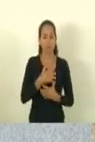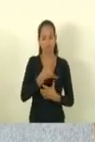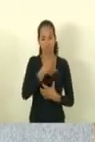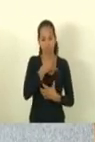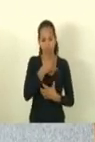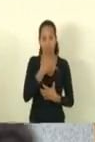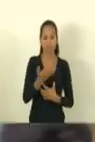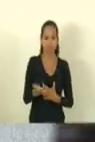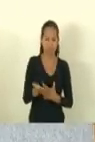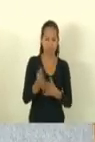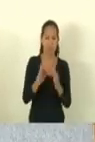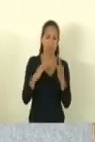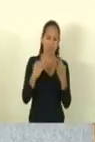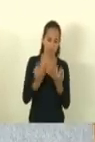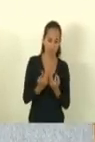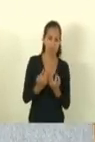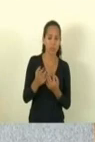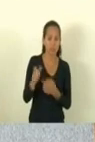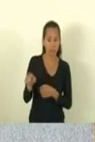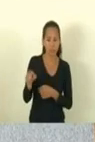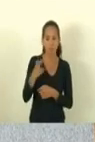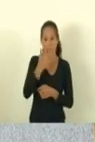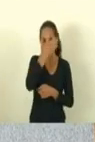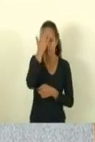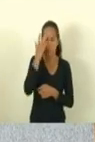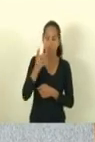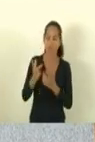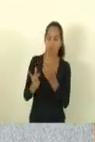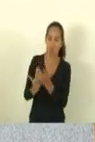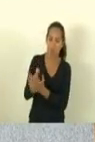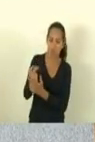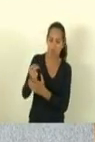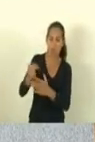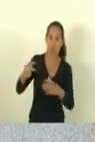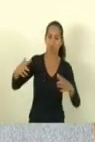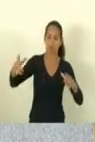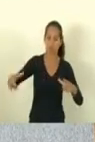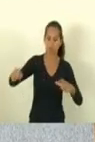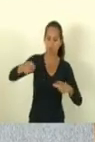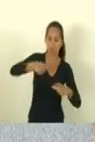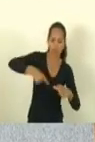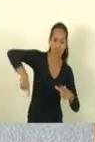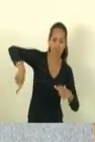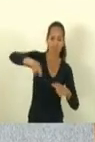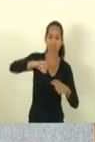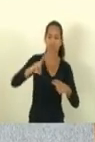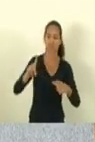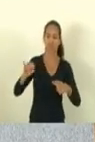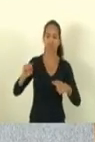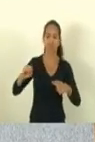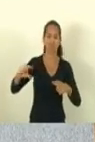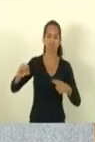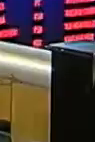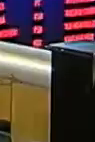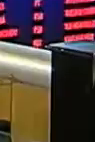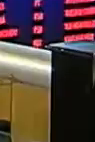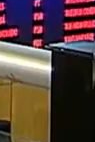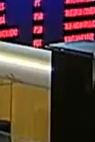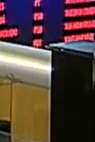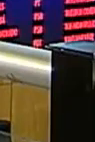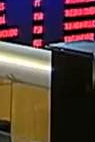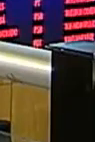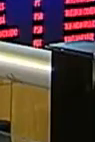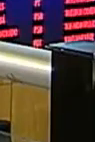familiares e as pessoas que levaram música para os seus lares, comprando os discos do querido amigo, homem do vinil, Golias Discos.